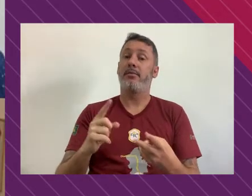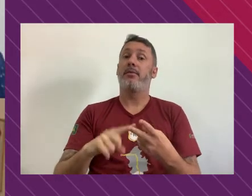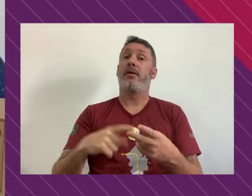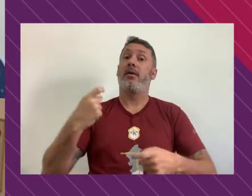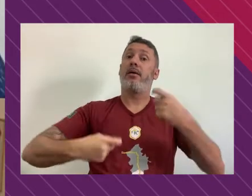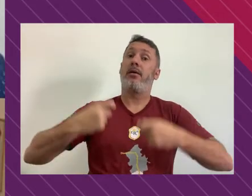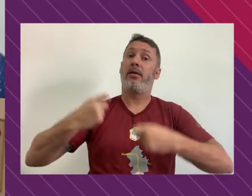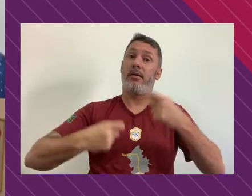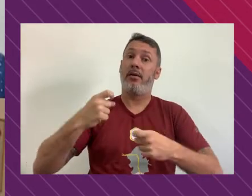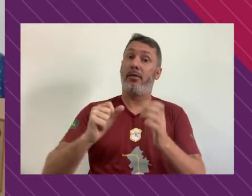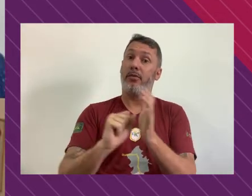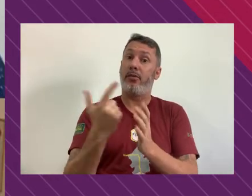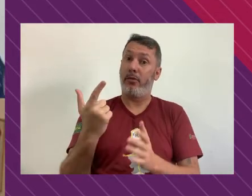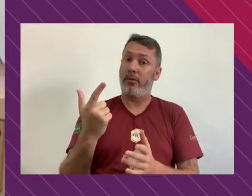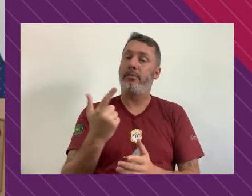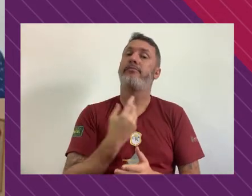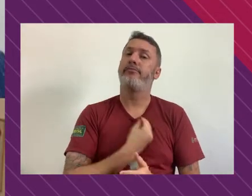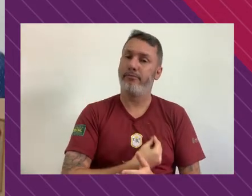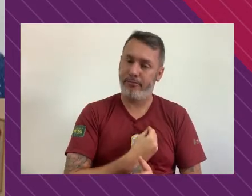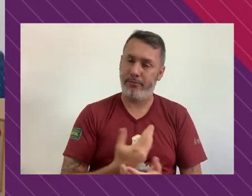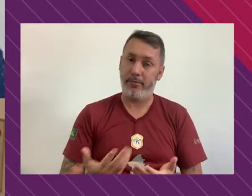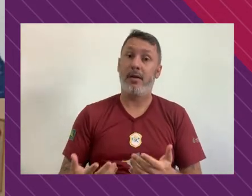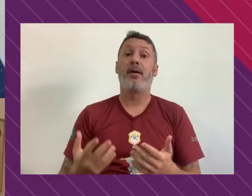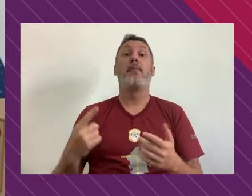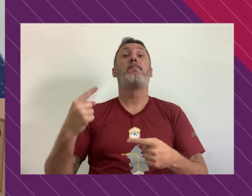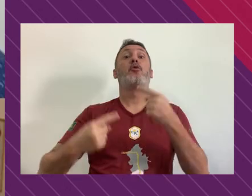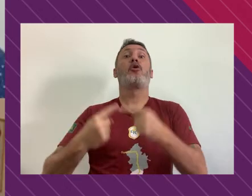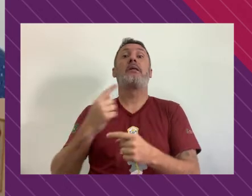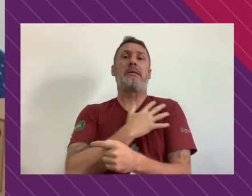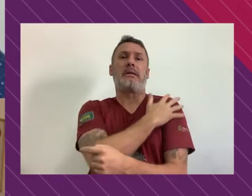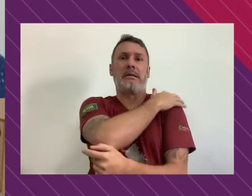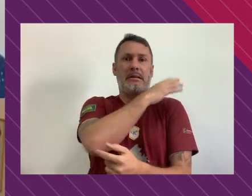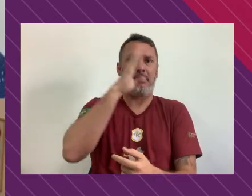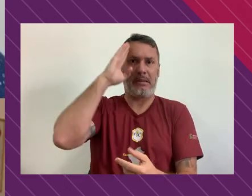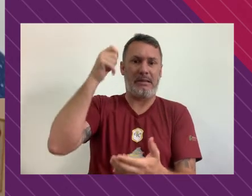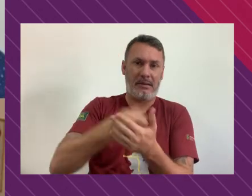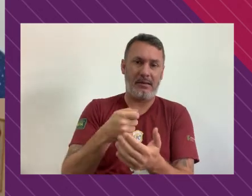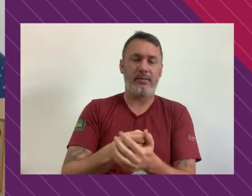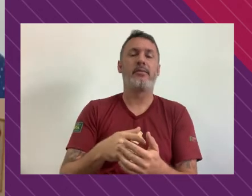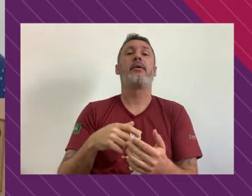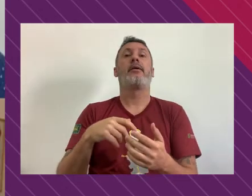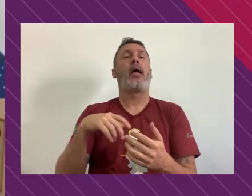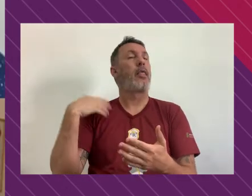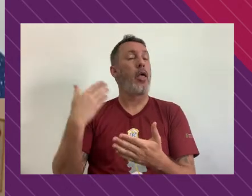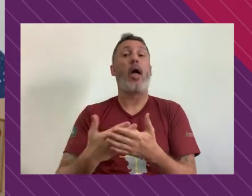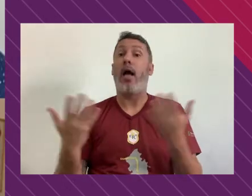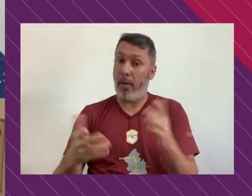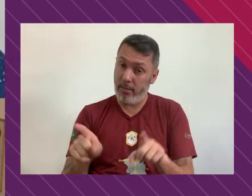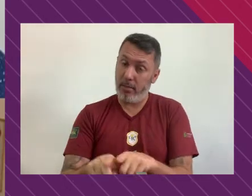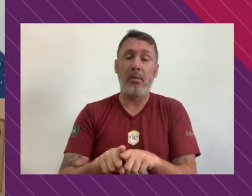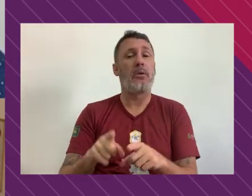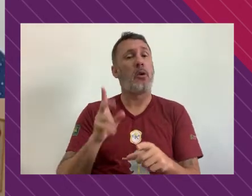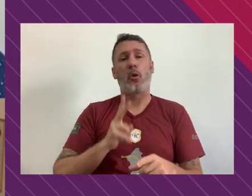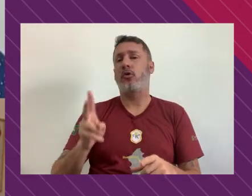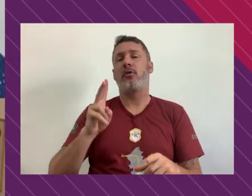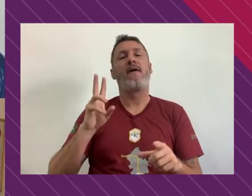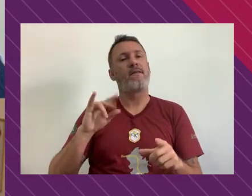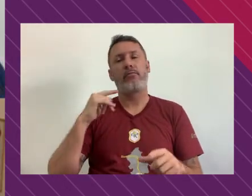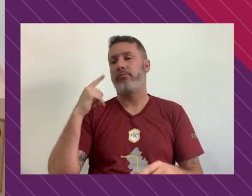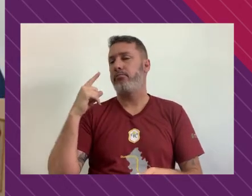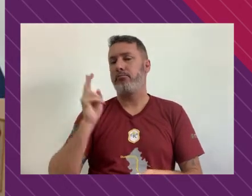oferta de formação de professores. Isso abriu muitas possibilidades para a atuação no campo das humanidades, onde